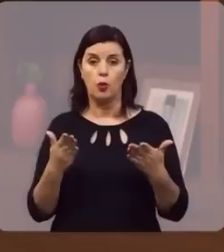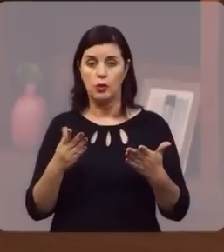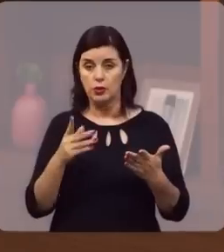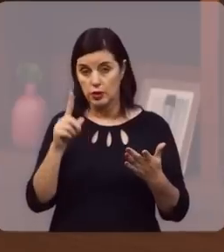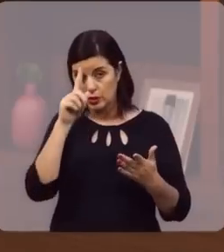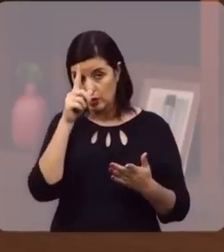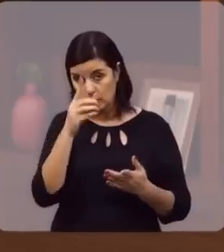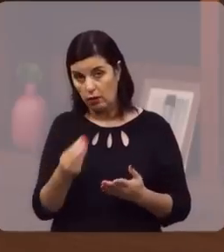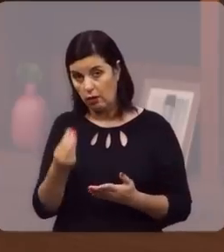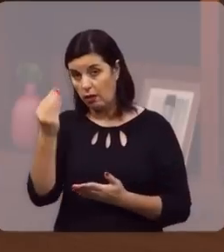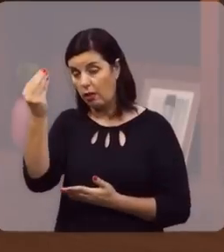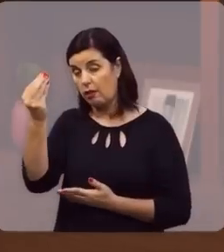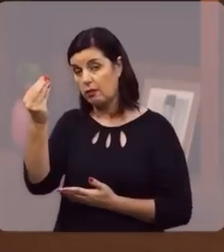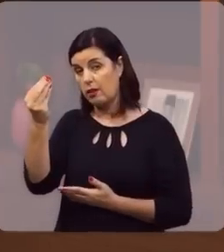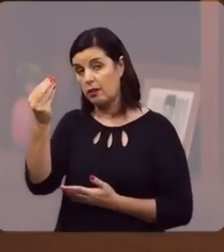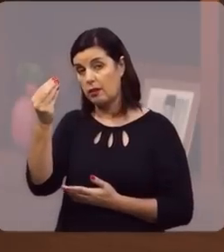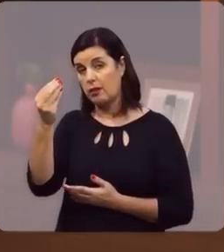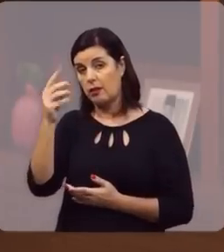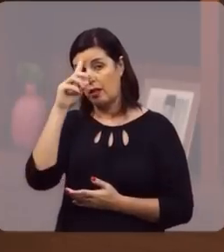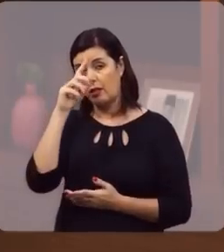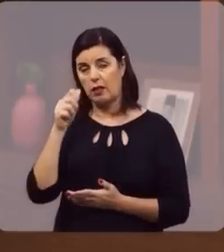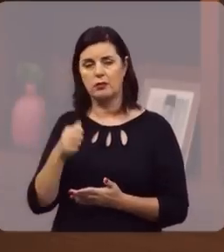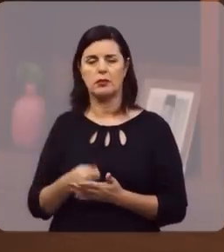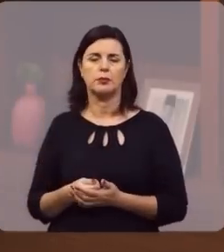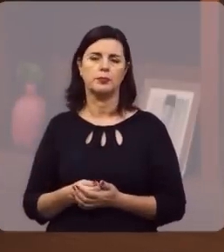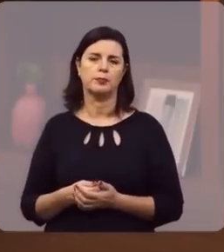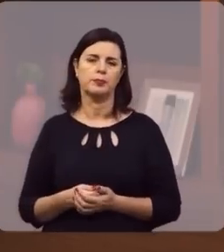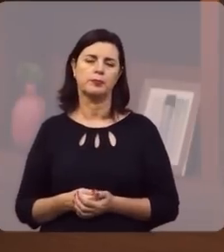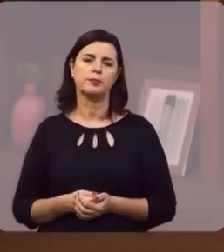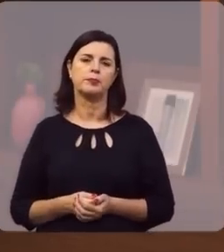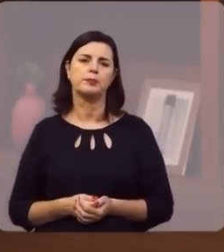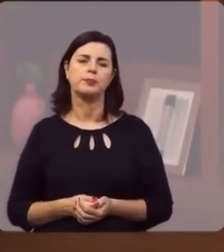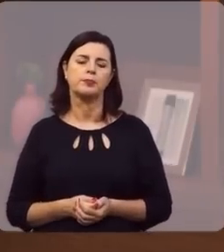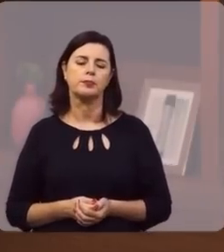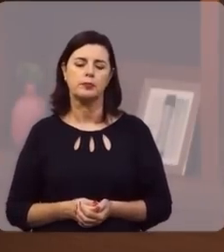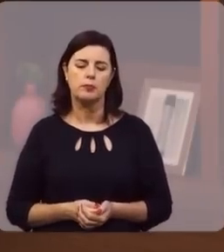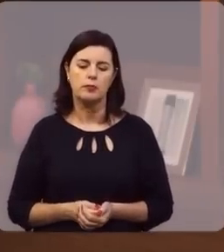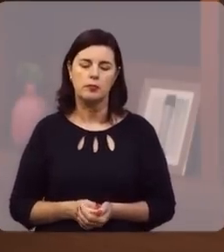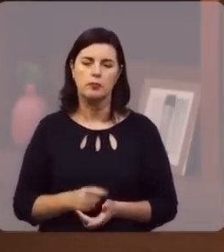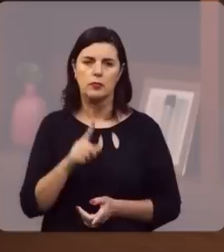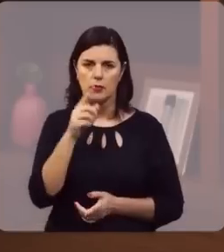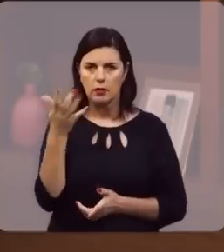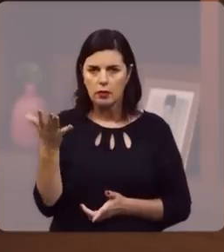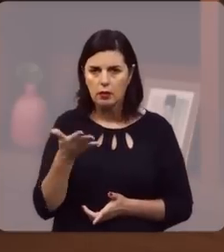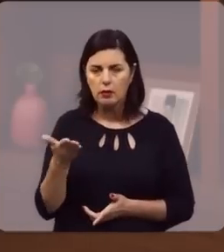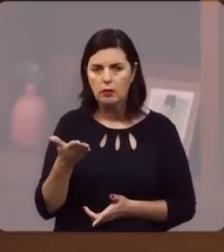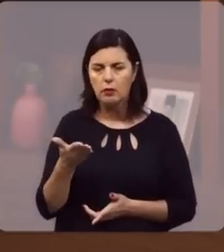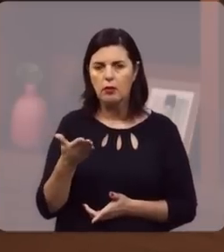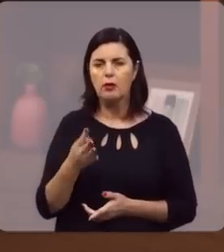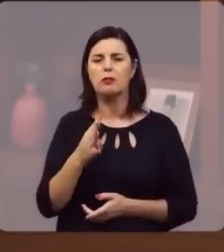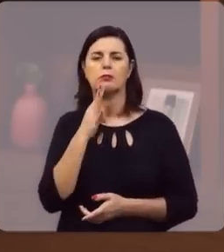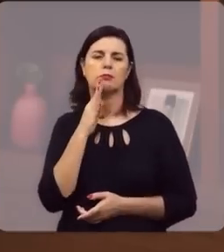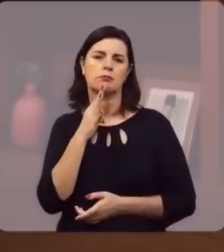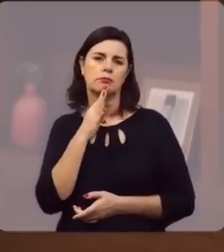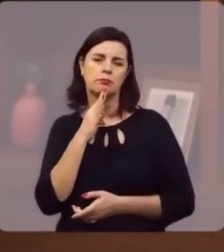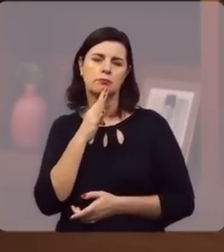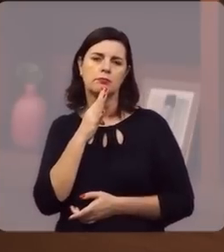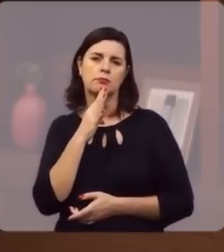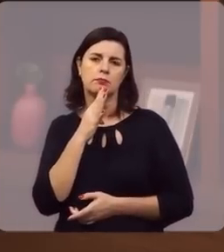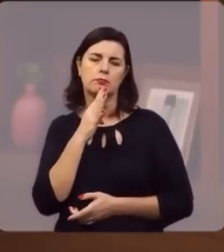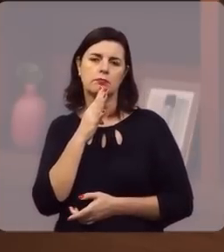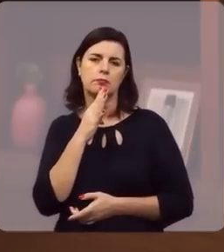é o dia da sua entrega hoje é o dia da sua decisão e se você agora reconhecer